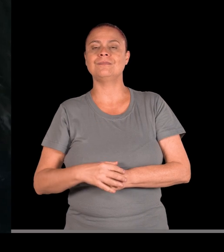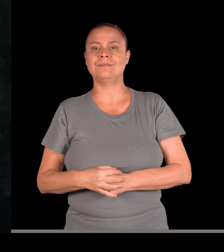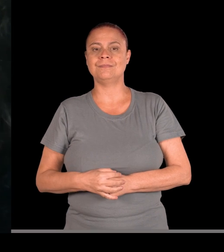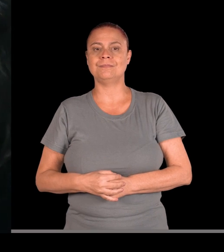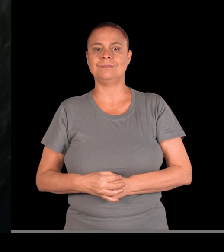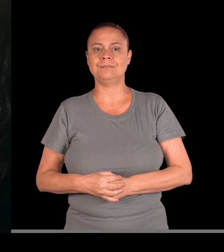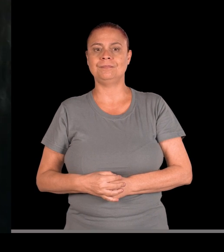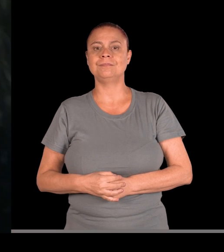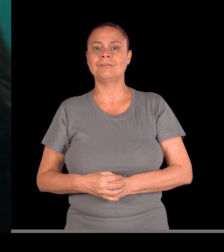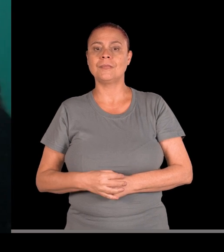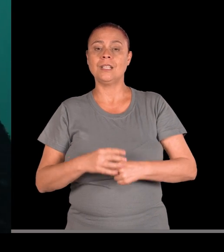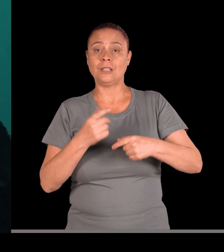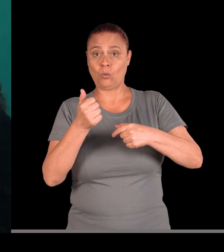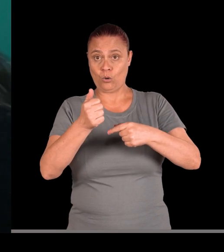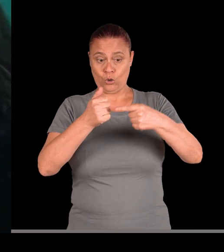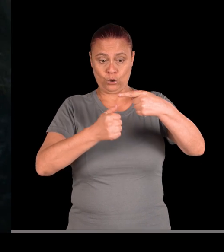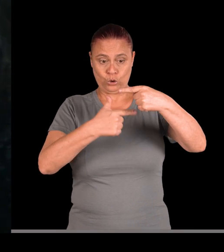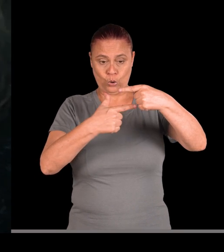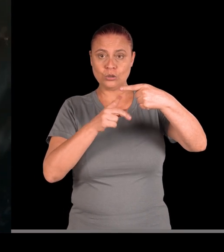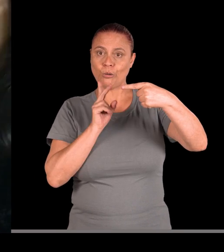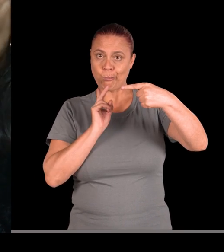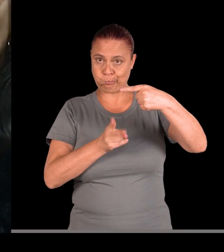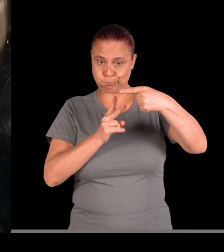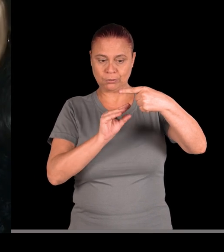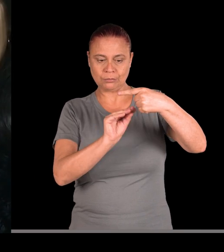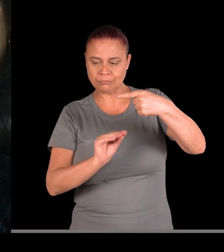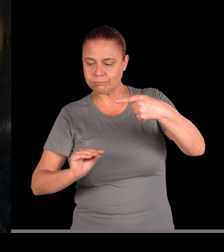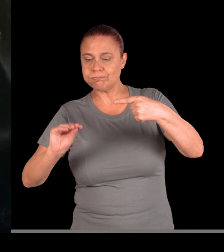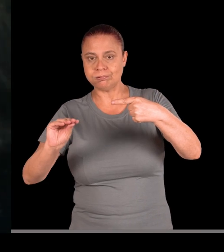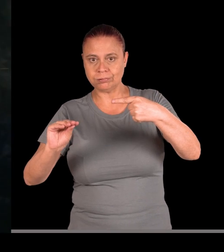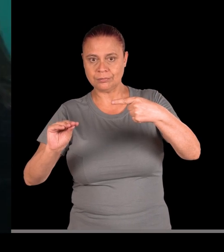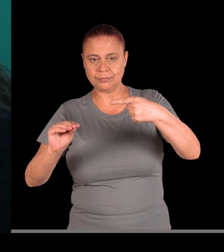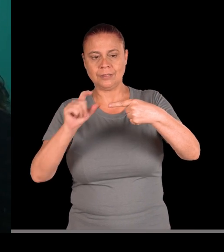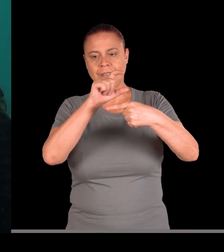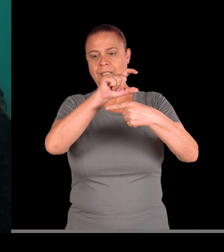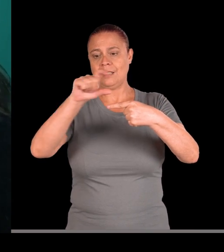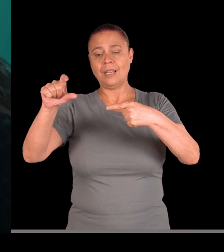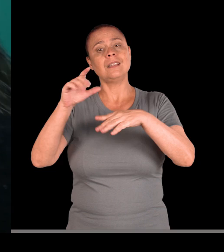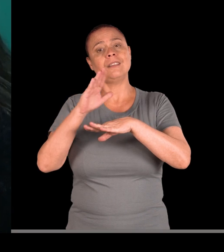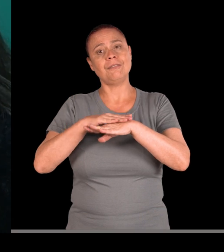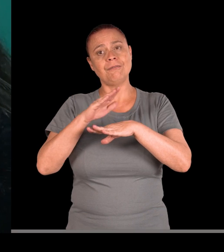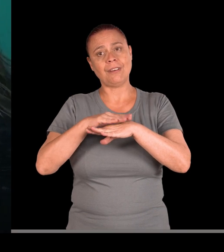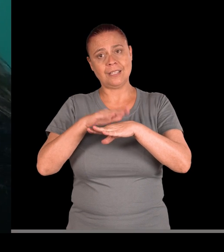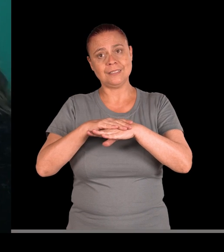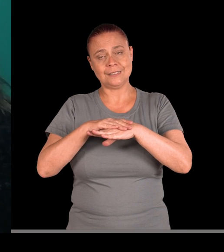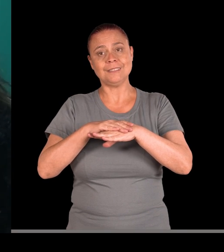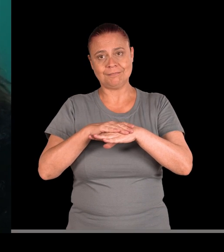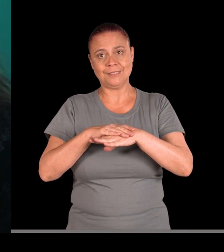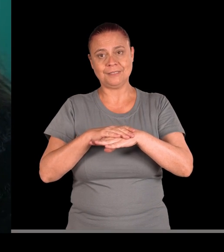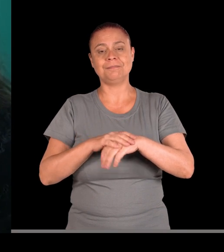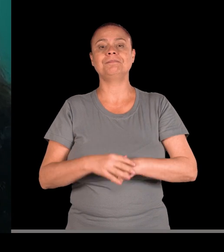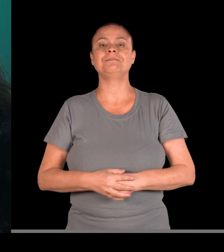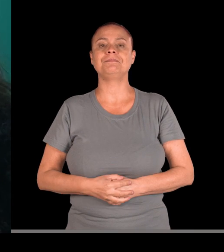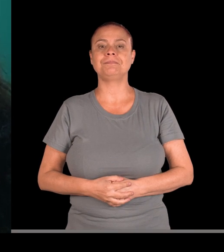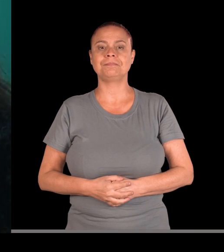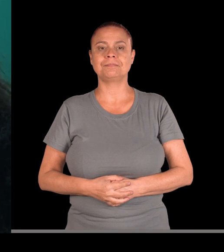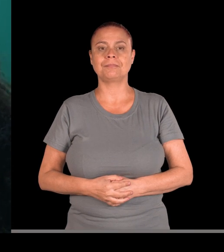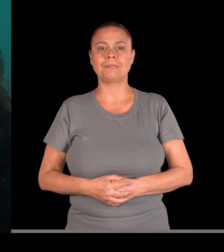20. Então, nós vamos permanecer o denominador e resolver as operações aqui com